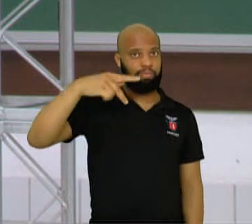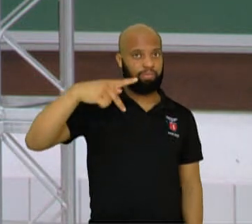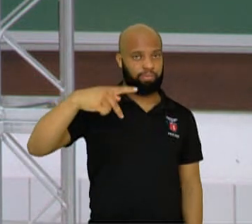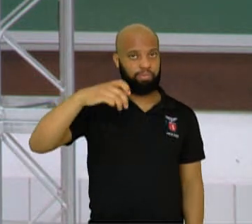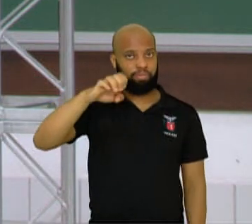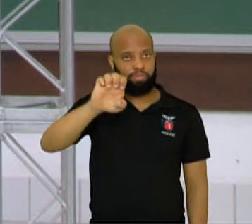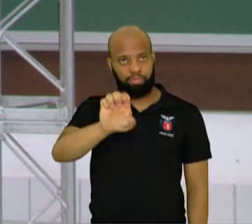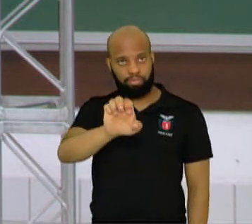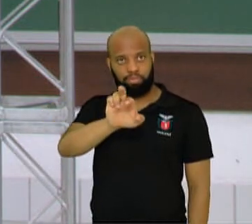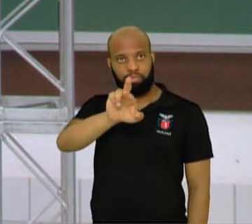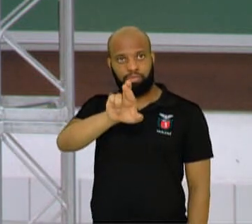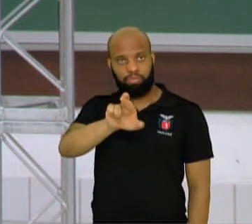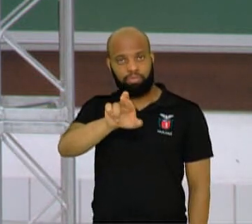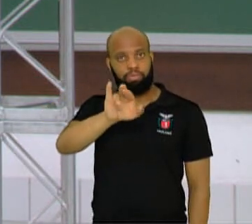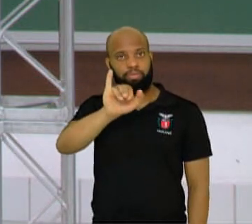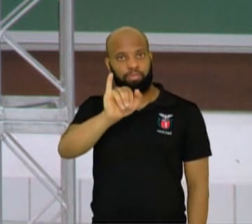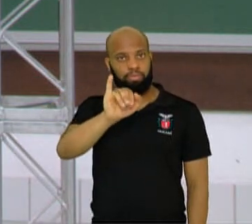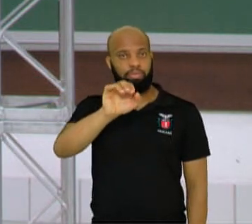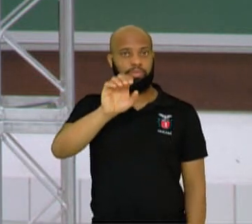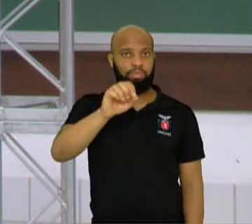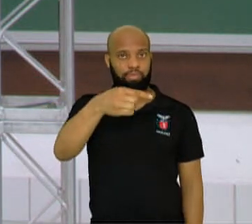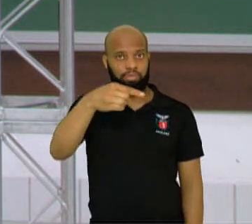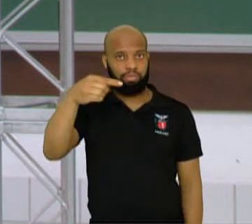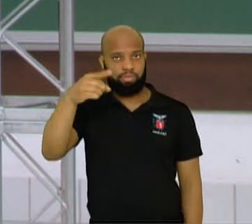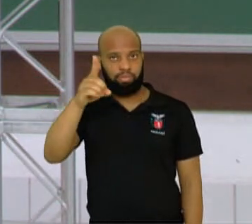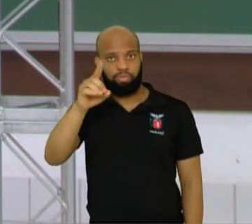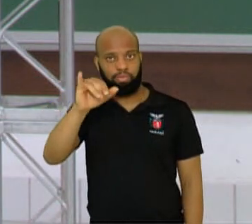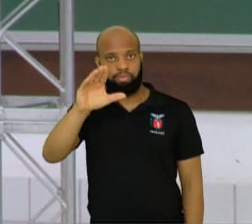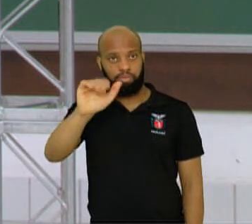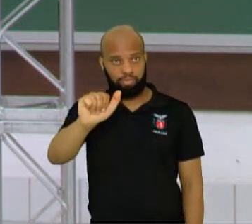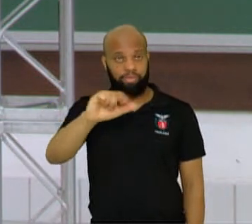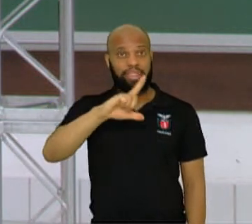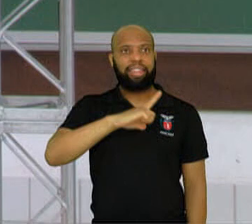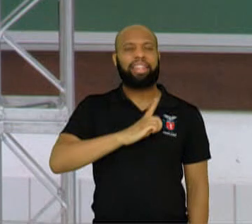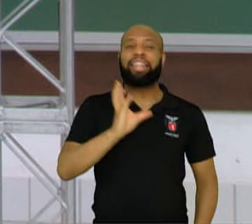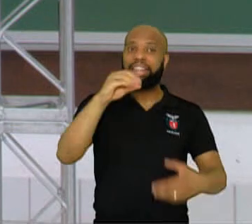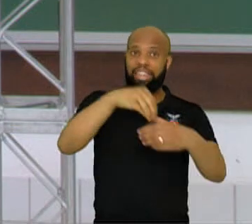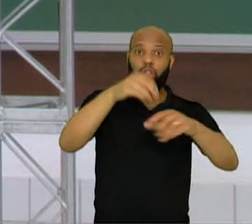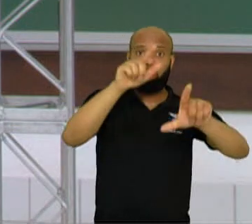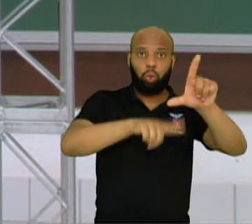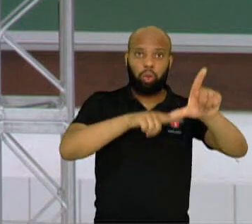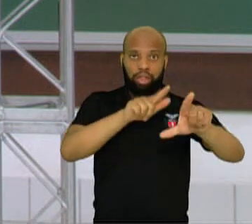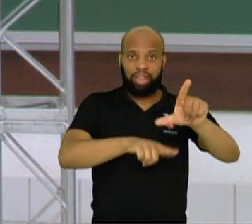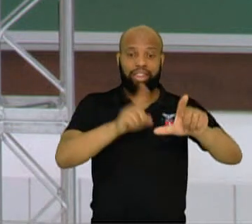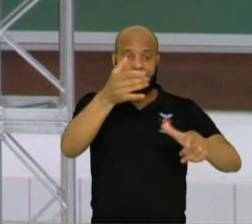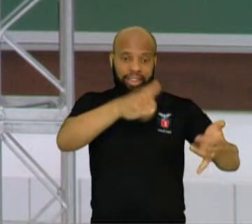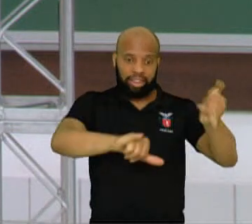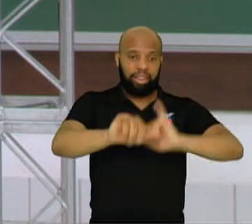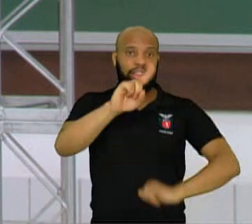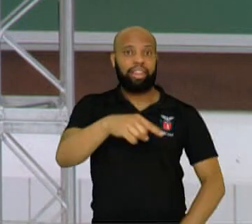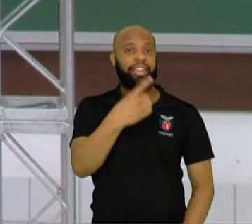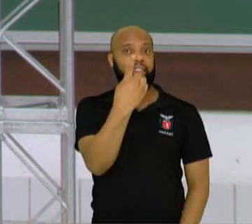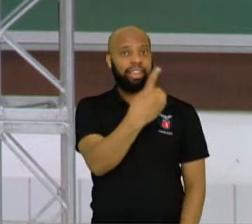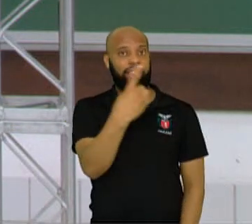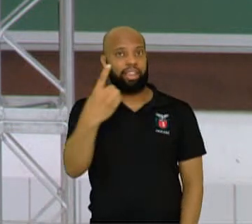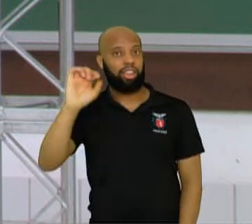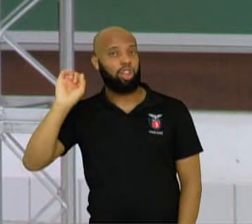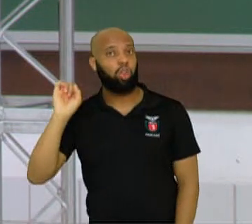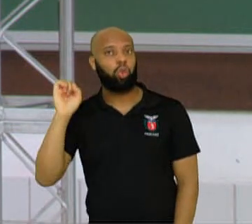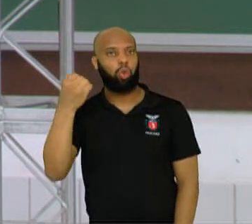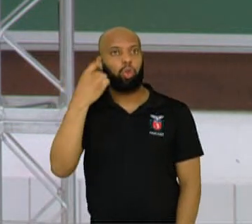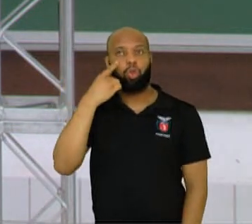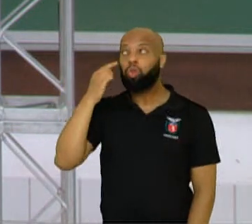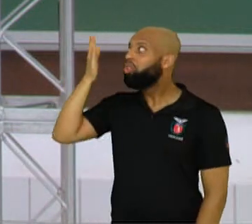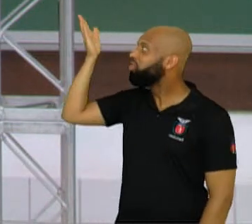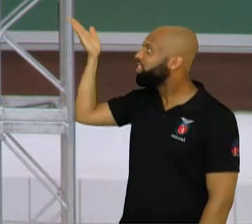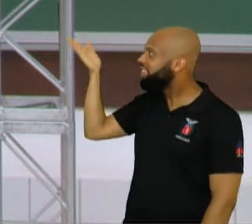os 118 elementos químicos conhecidos pelo homem. Então, nós pegamos esses